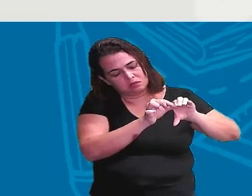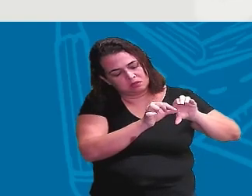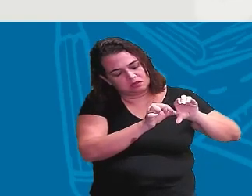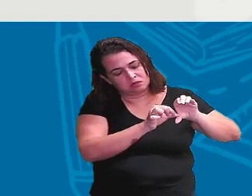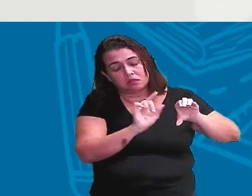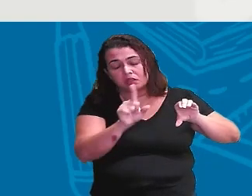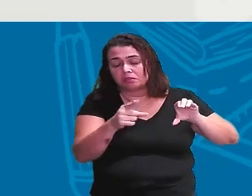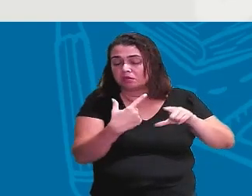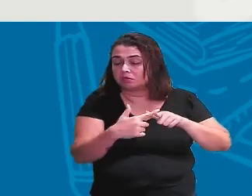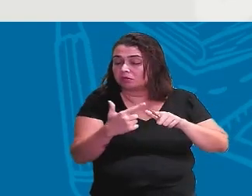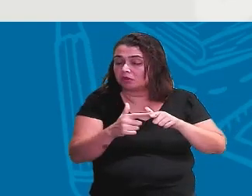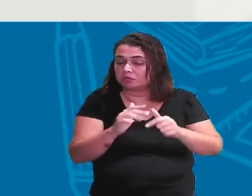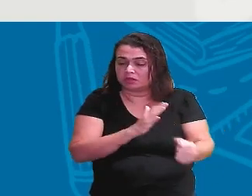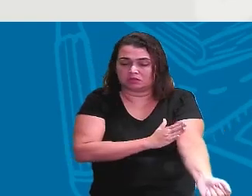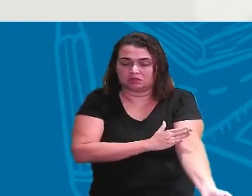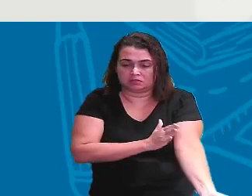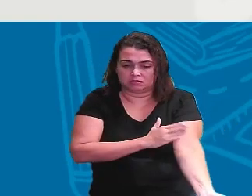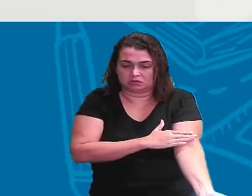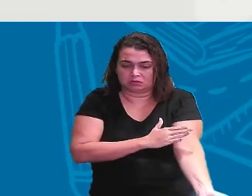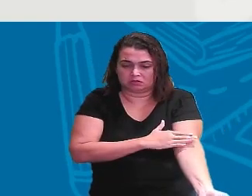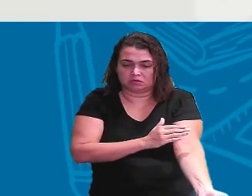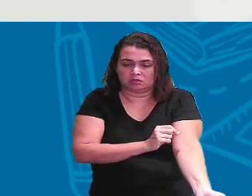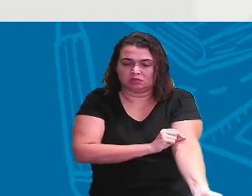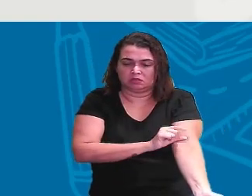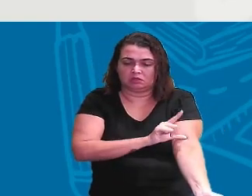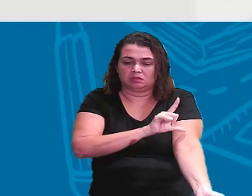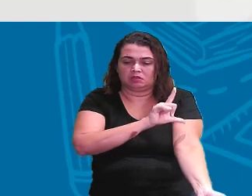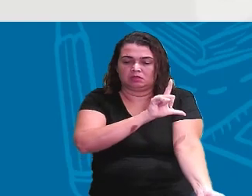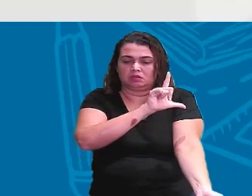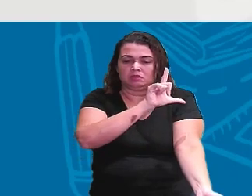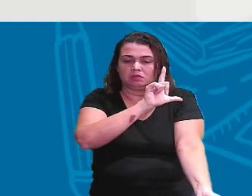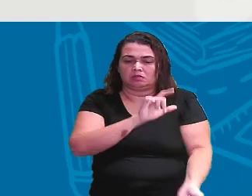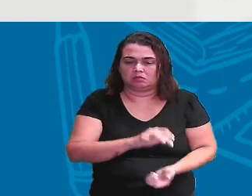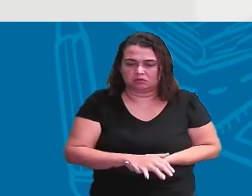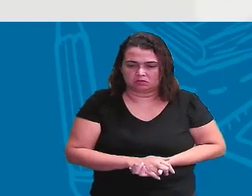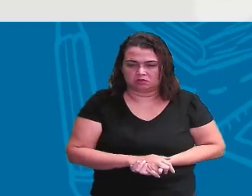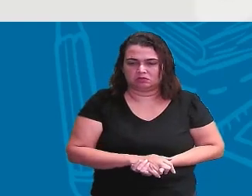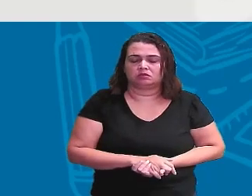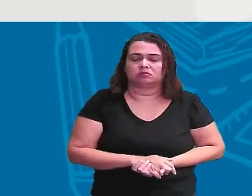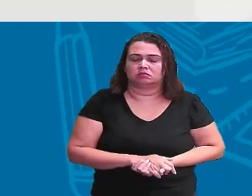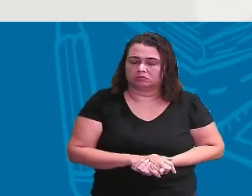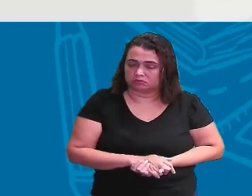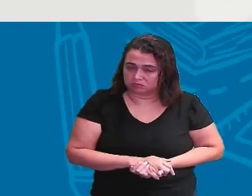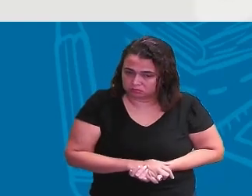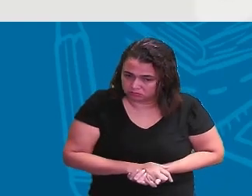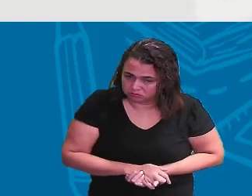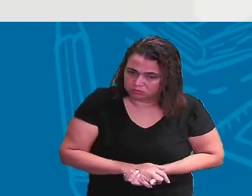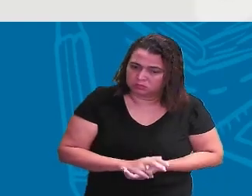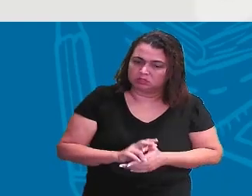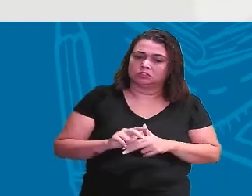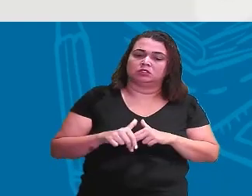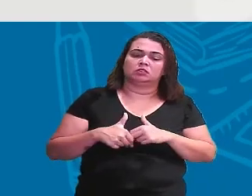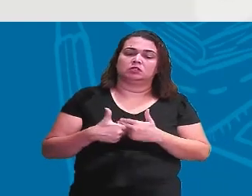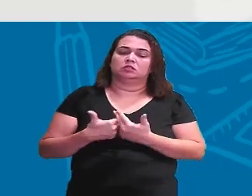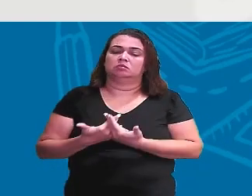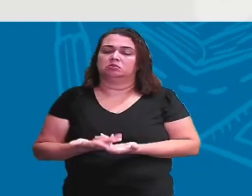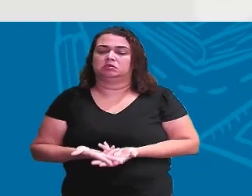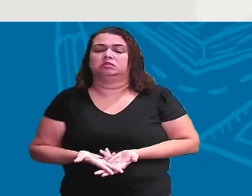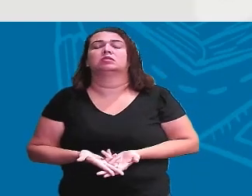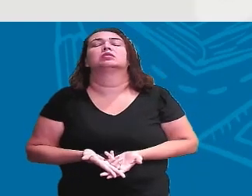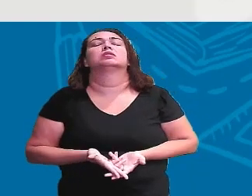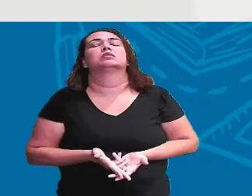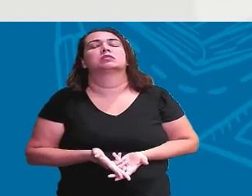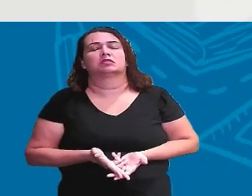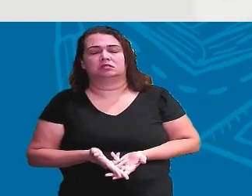pressão arterial, né, que é provocada por essa alimentação desregulada, para que a gente evite não adquirirmos, né,